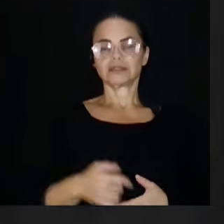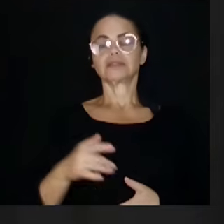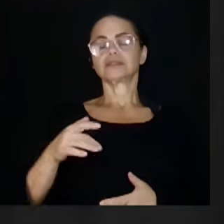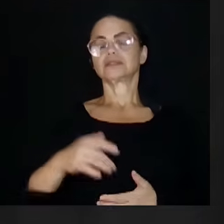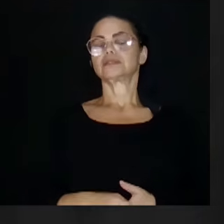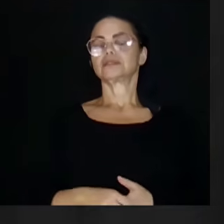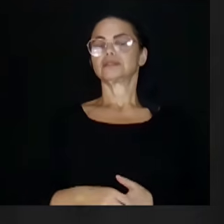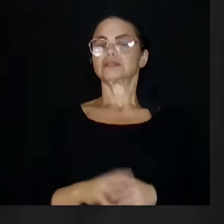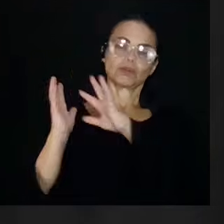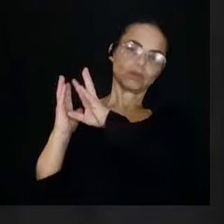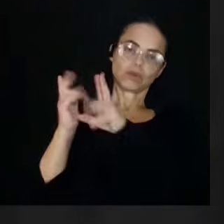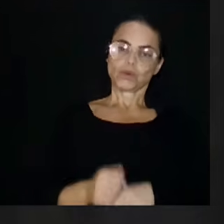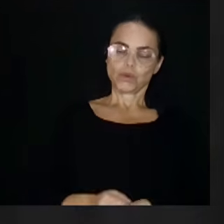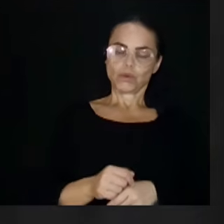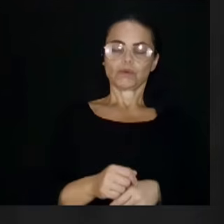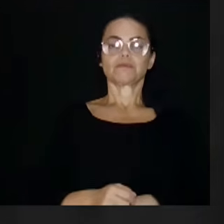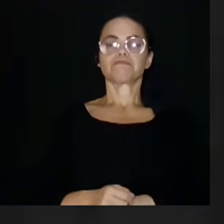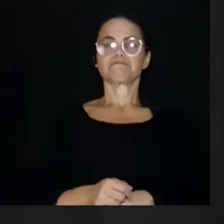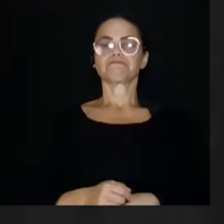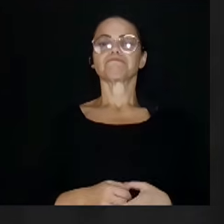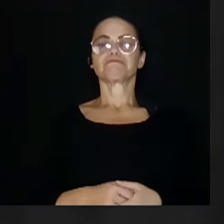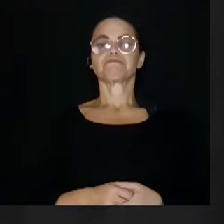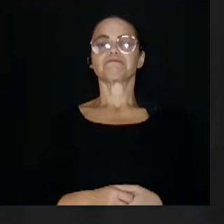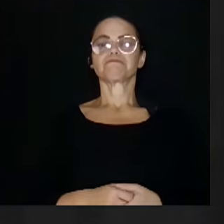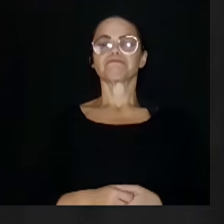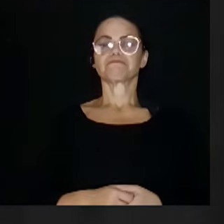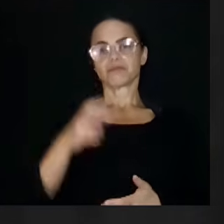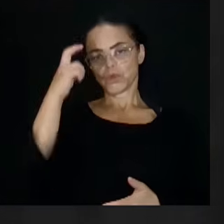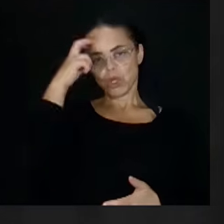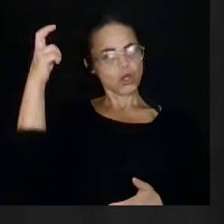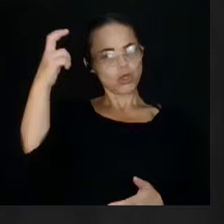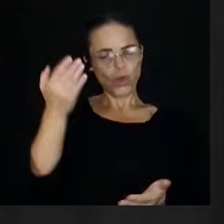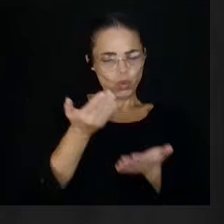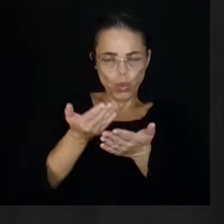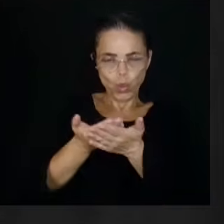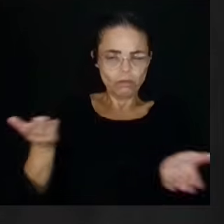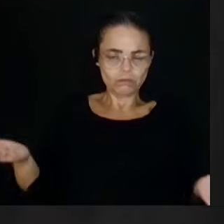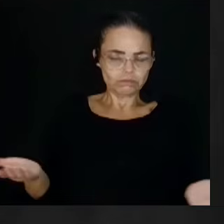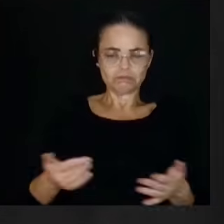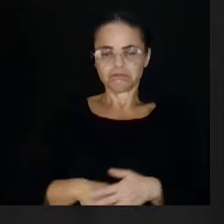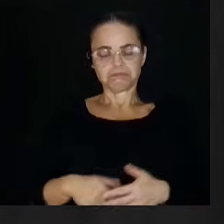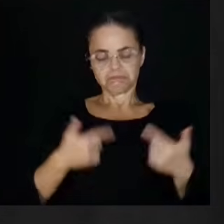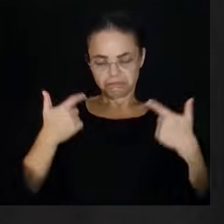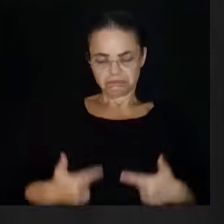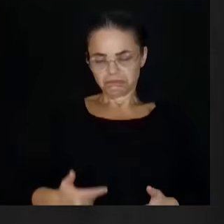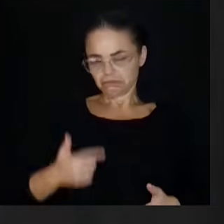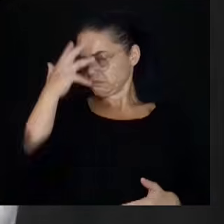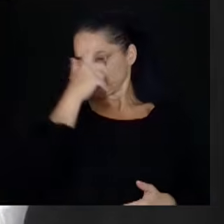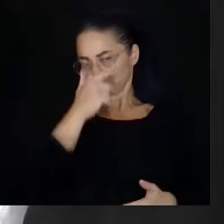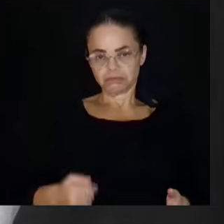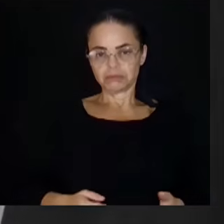né? Competência. Não questão de aparência, porque assim, desculpa, mas eu me acho linda. E você com